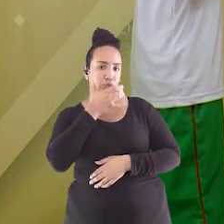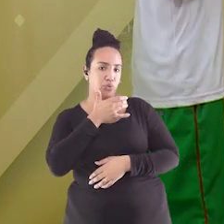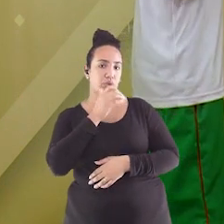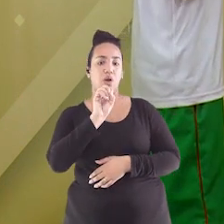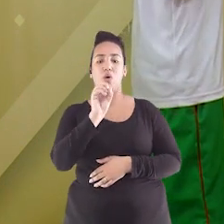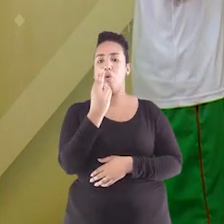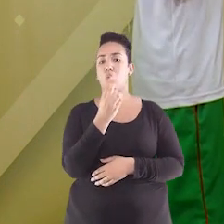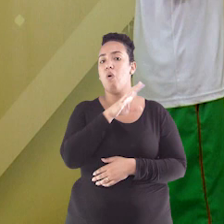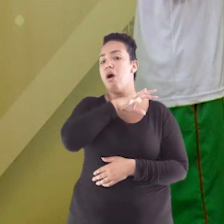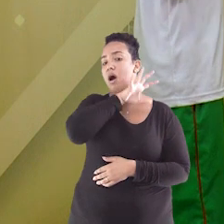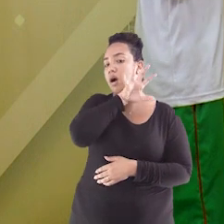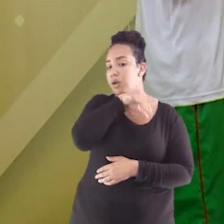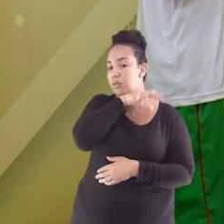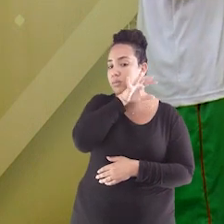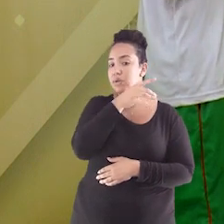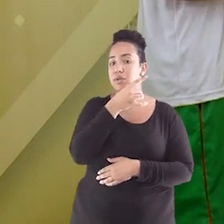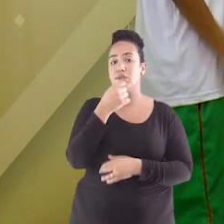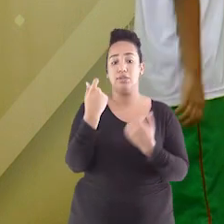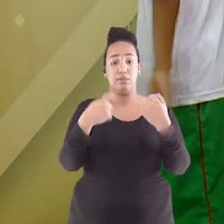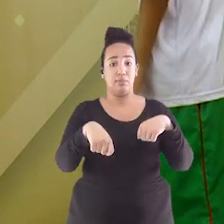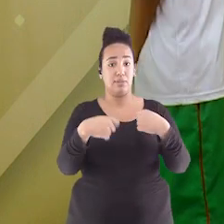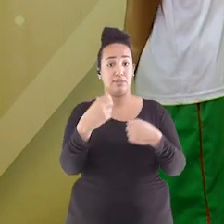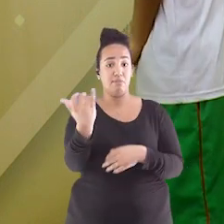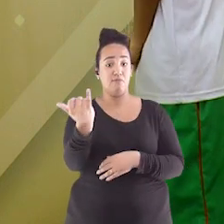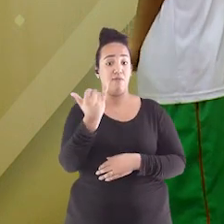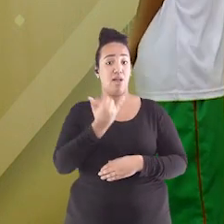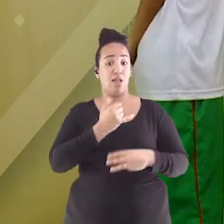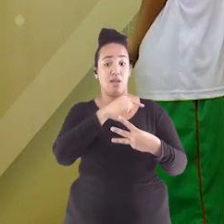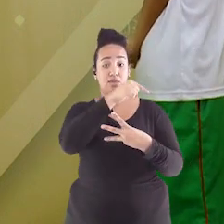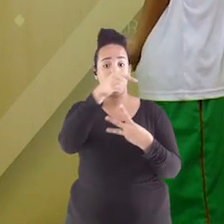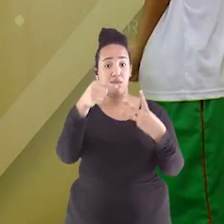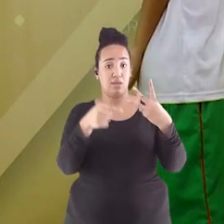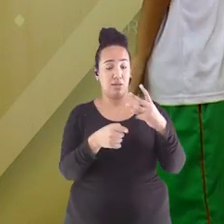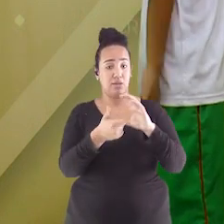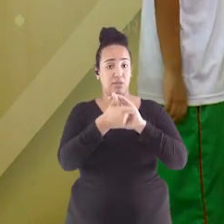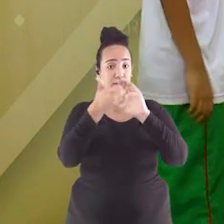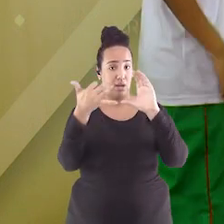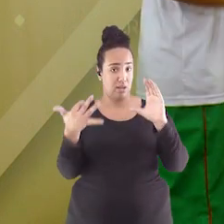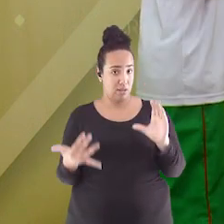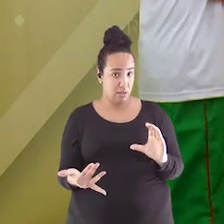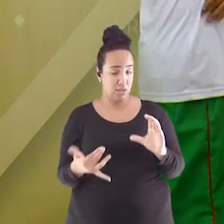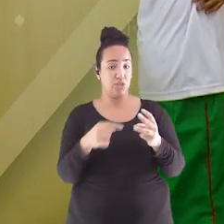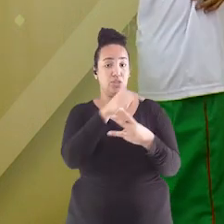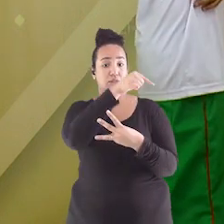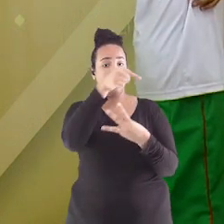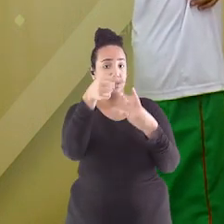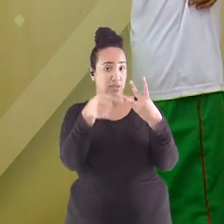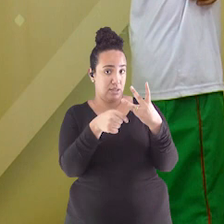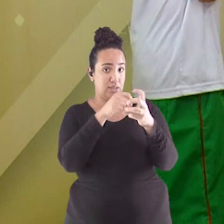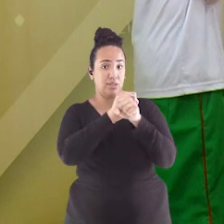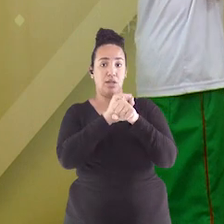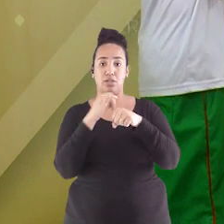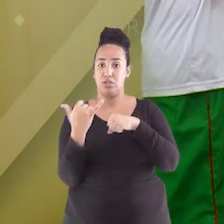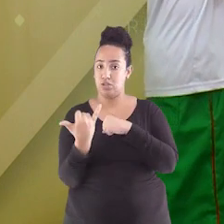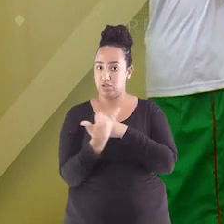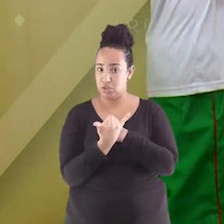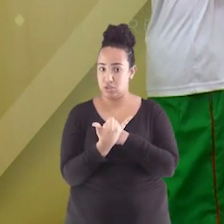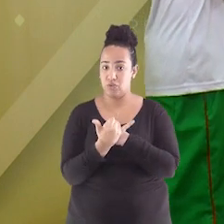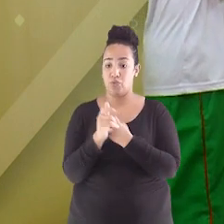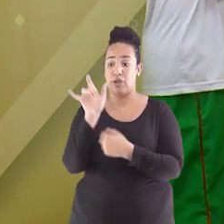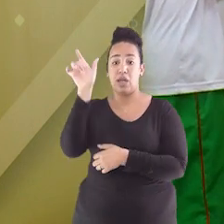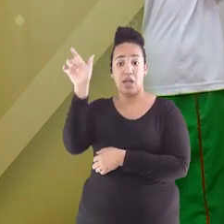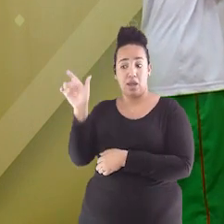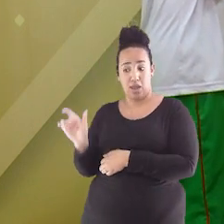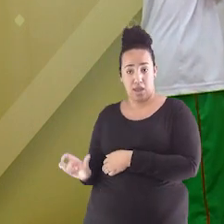animais. E vou dizer três características. Isto é, os adjetivos. E o participante, que é o